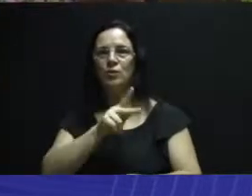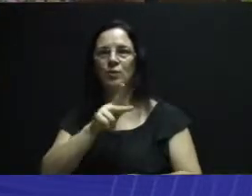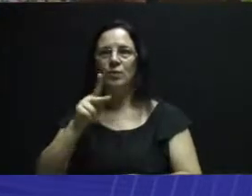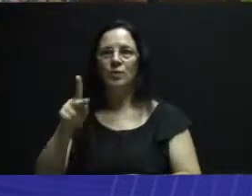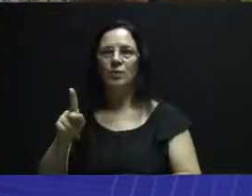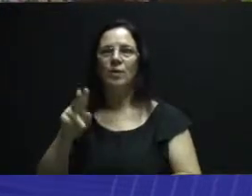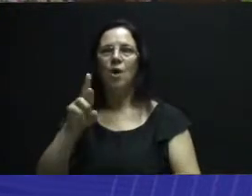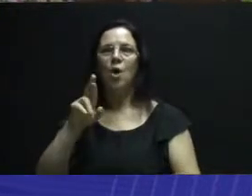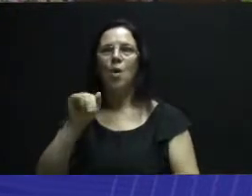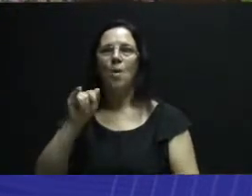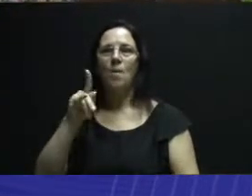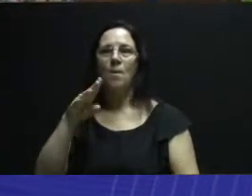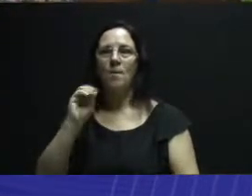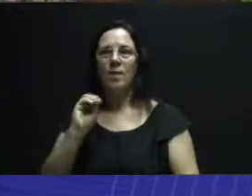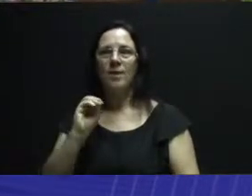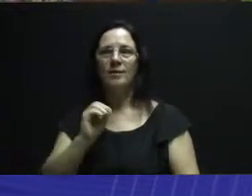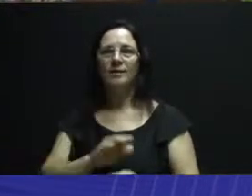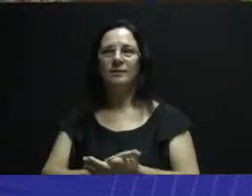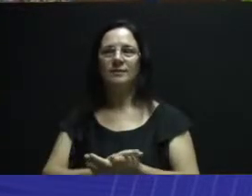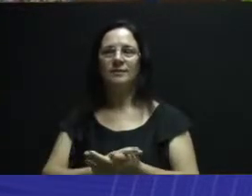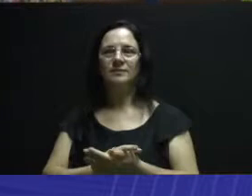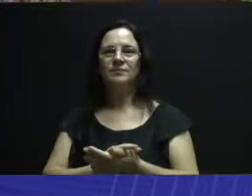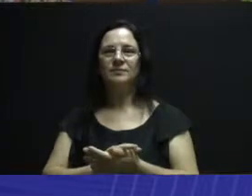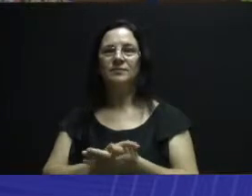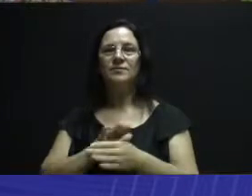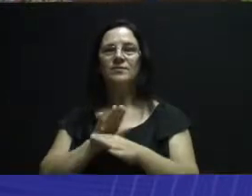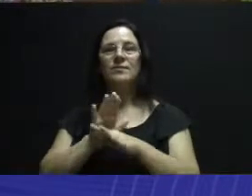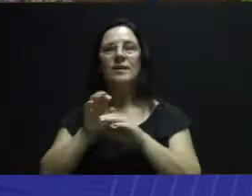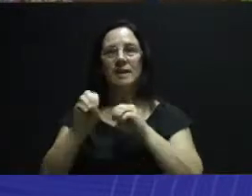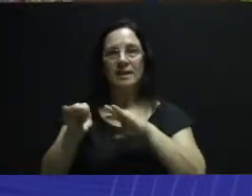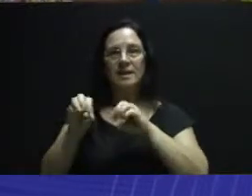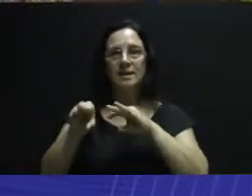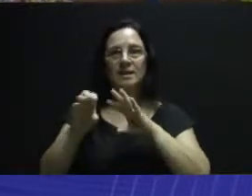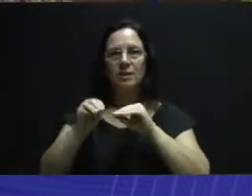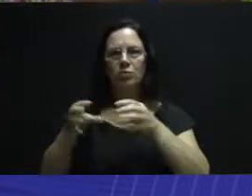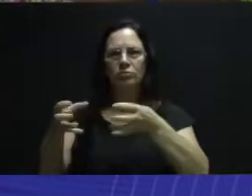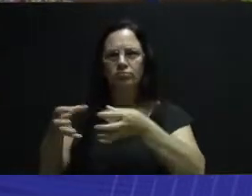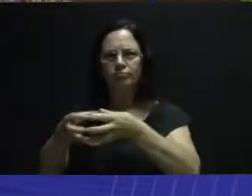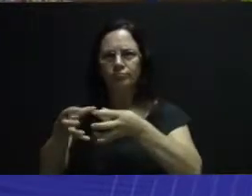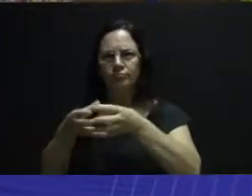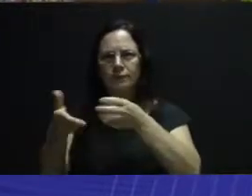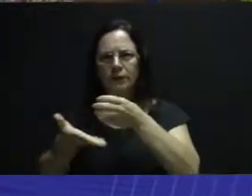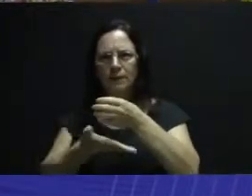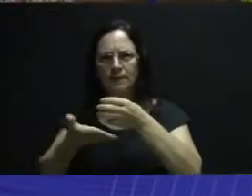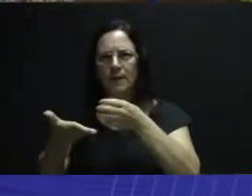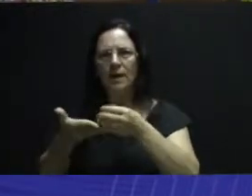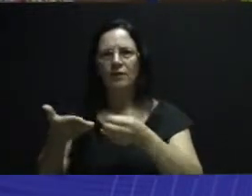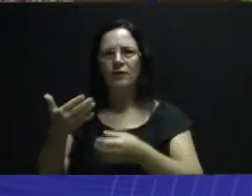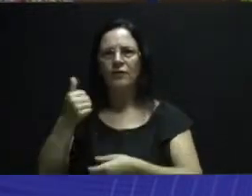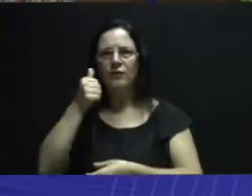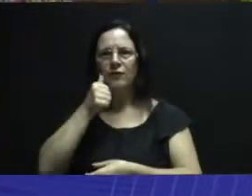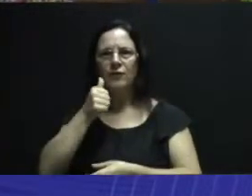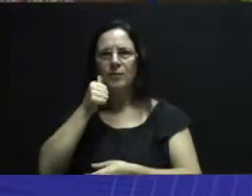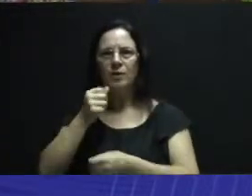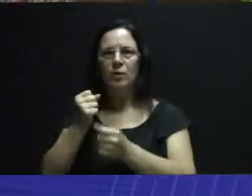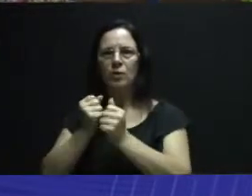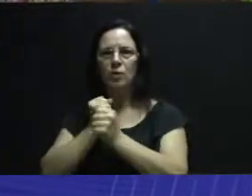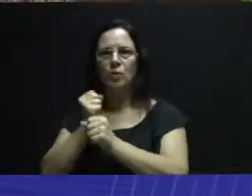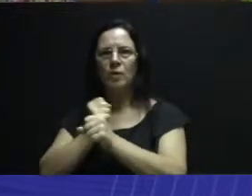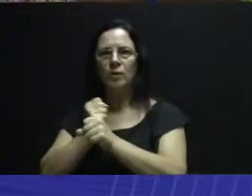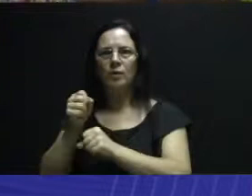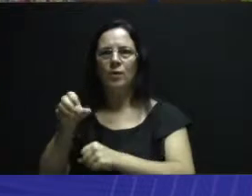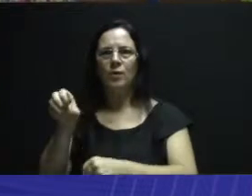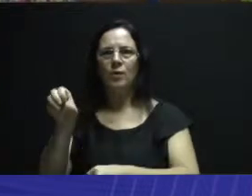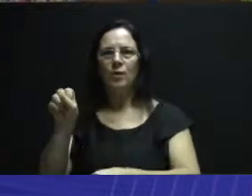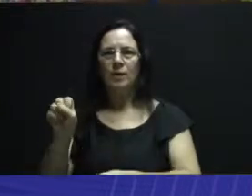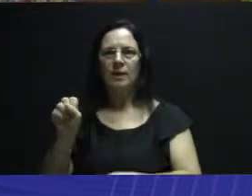Dick. A educadora física treinou as equipes de base feminina de 85 a